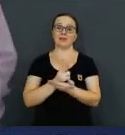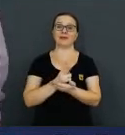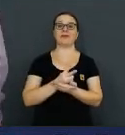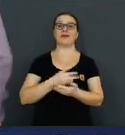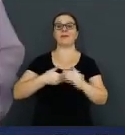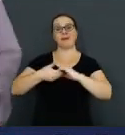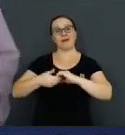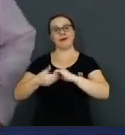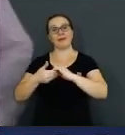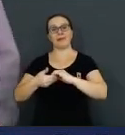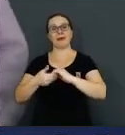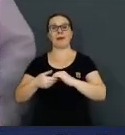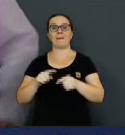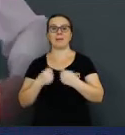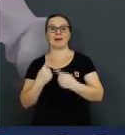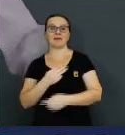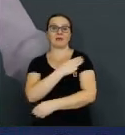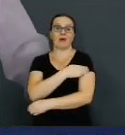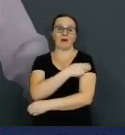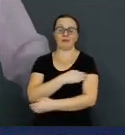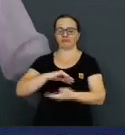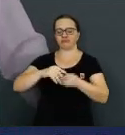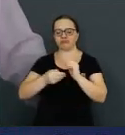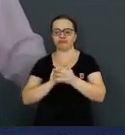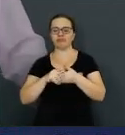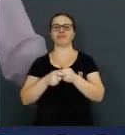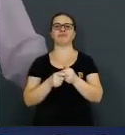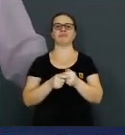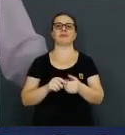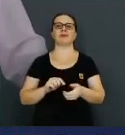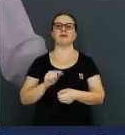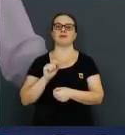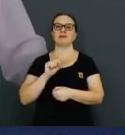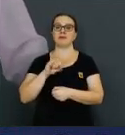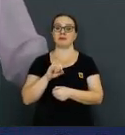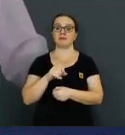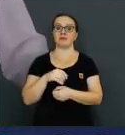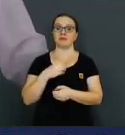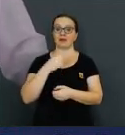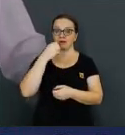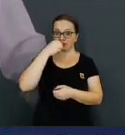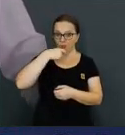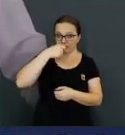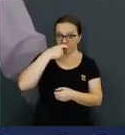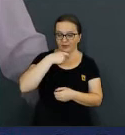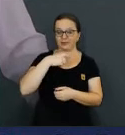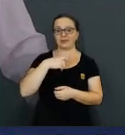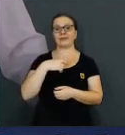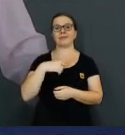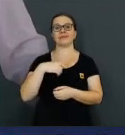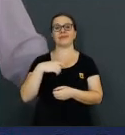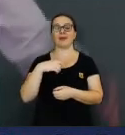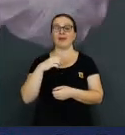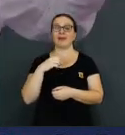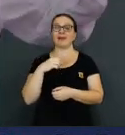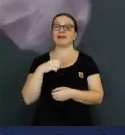Mas, especialmente quem está com gripe, tá? Procure evitar, tá? Por amor aos irmãos, né? Por amor aos